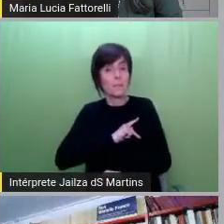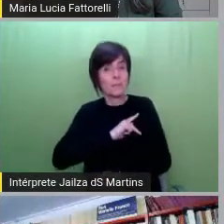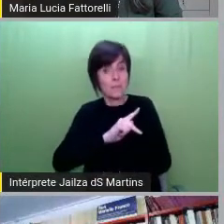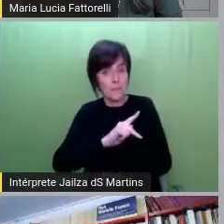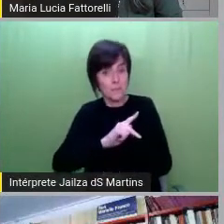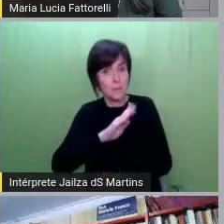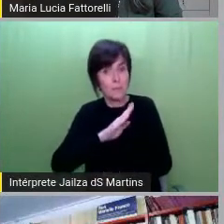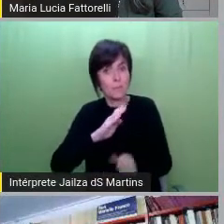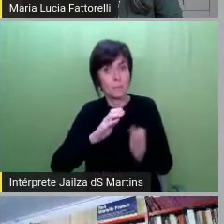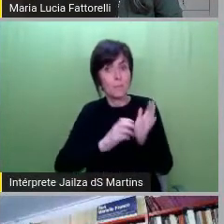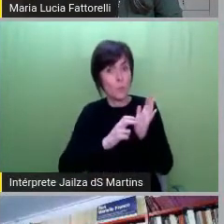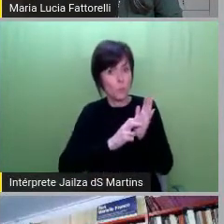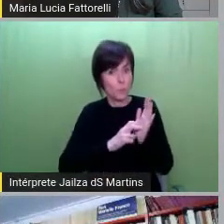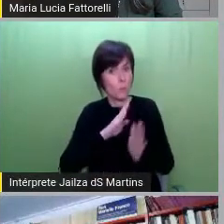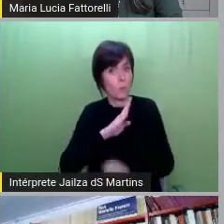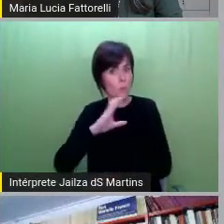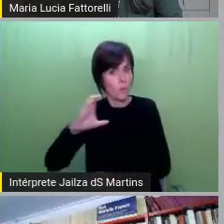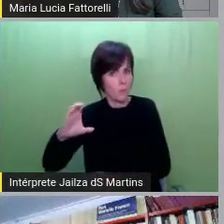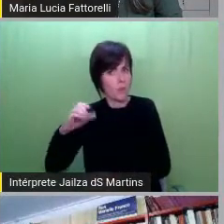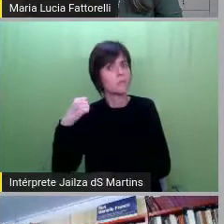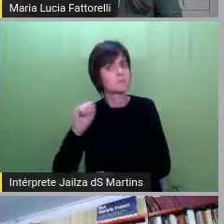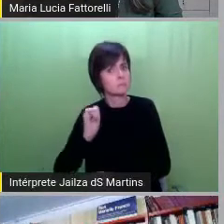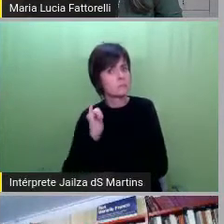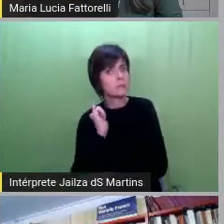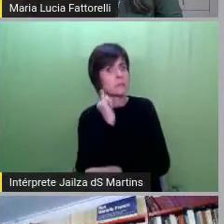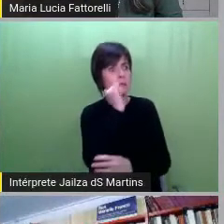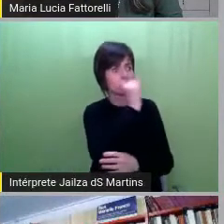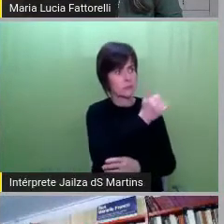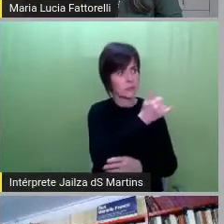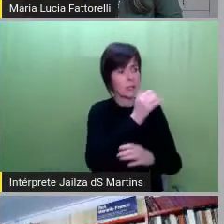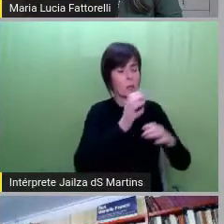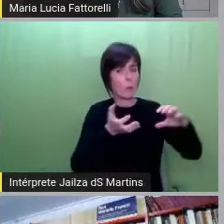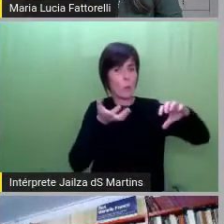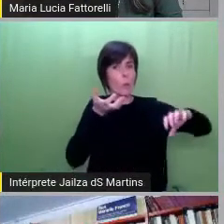mandar a justificativa para o Congresso Nacional.